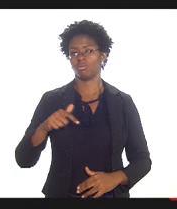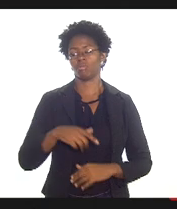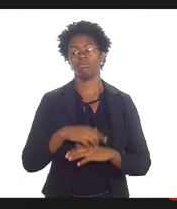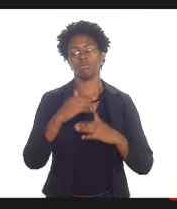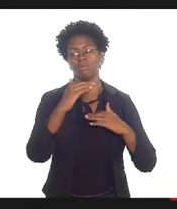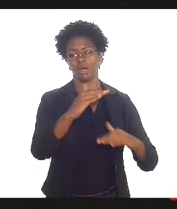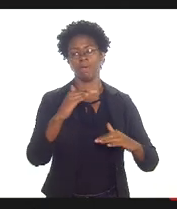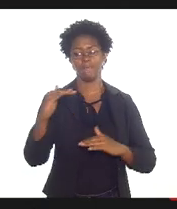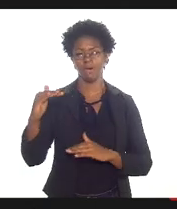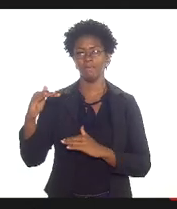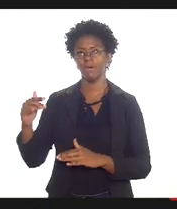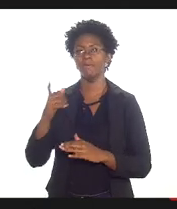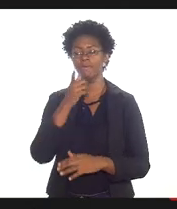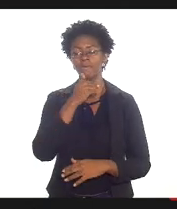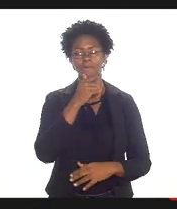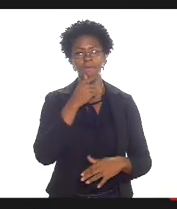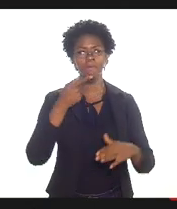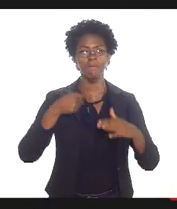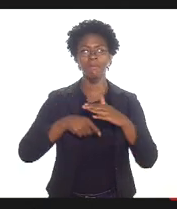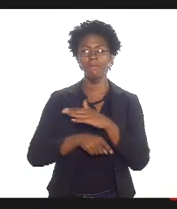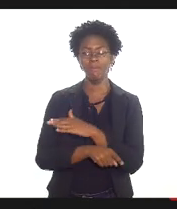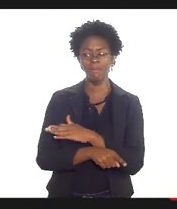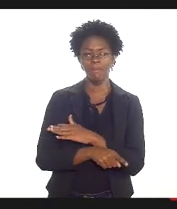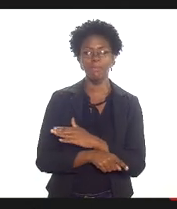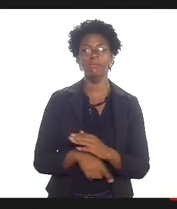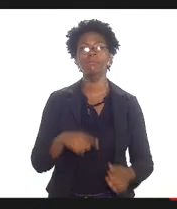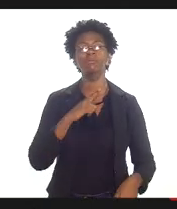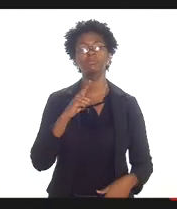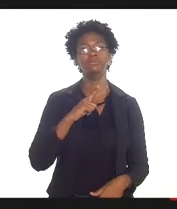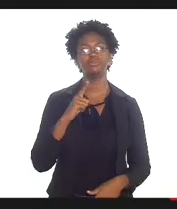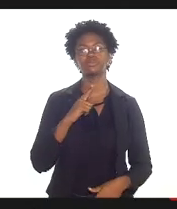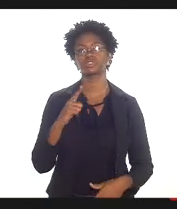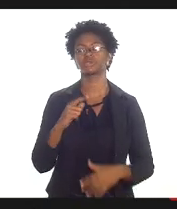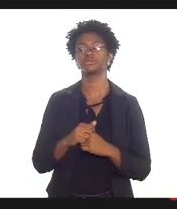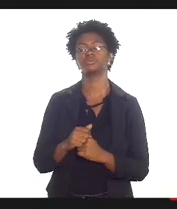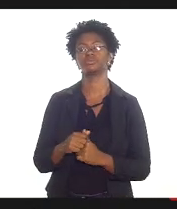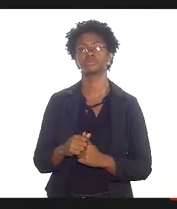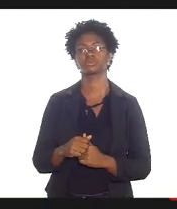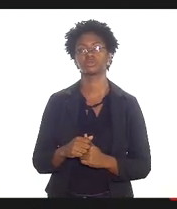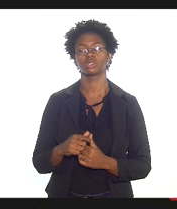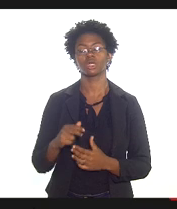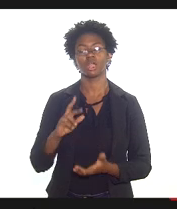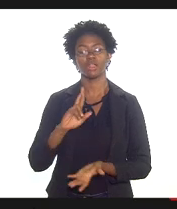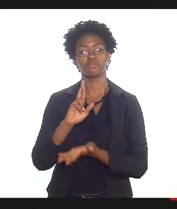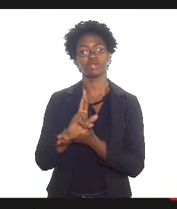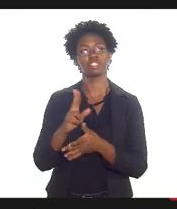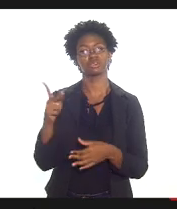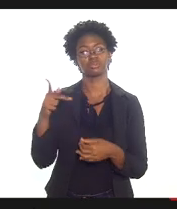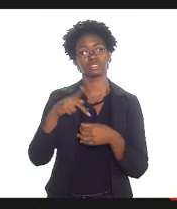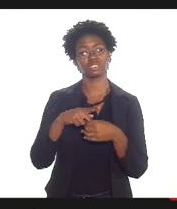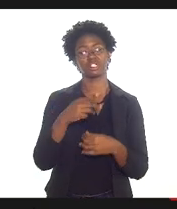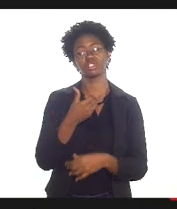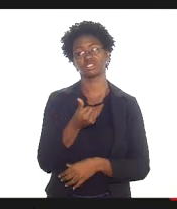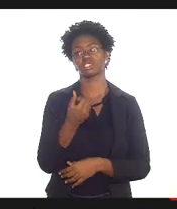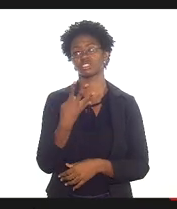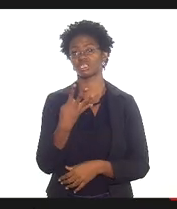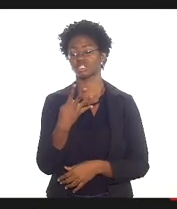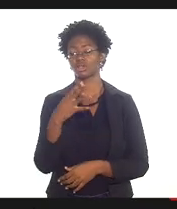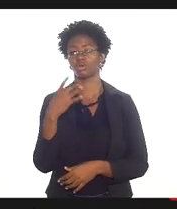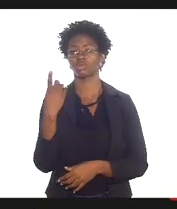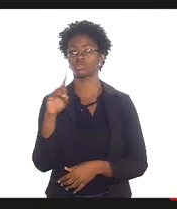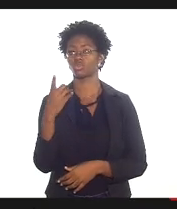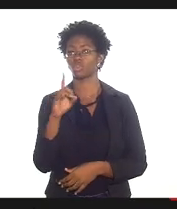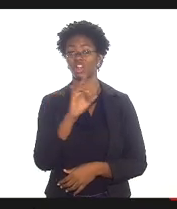águas profundas, com um Brent, quer dizer, uma corrente de referência de petróleo a 64 dólares por